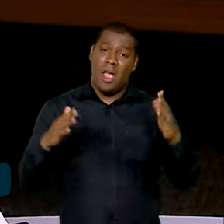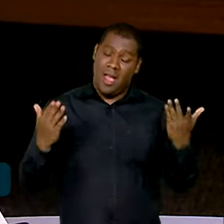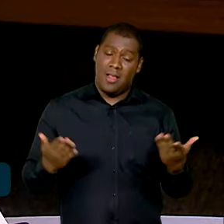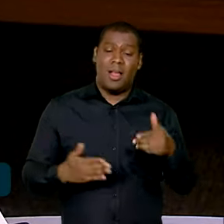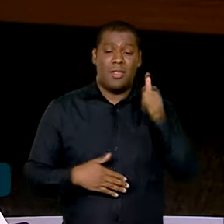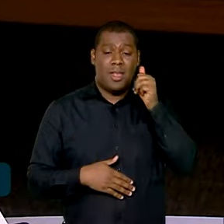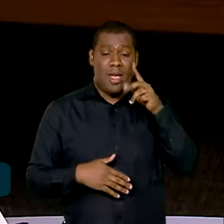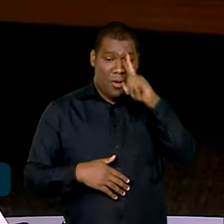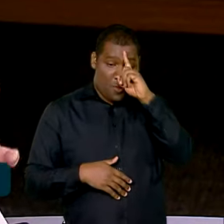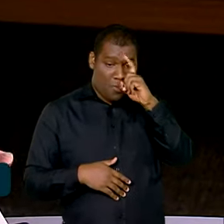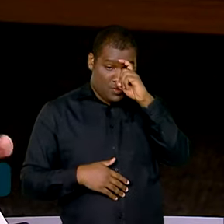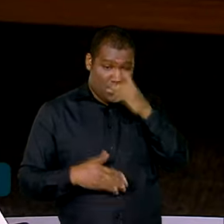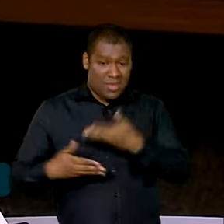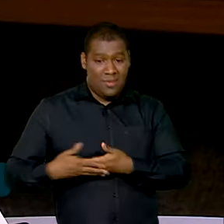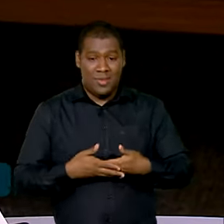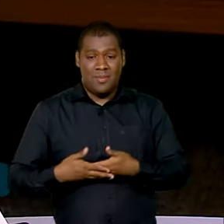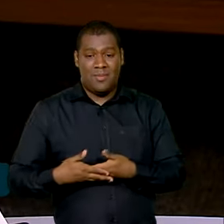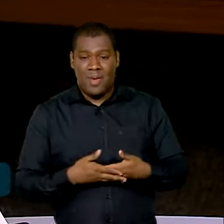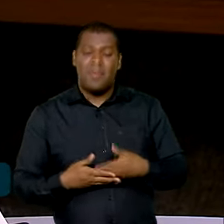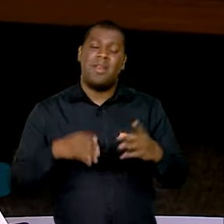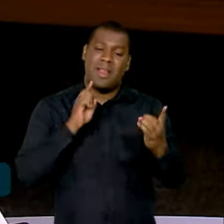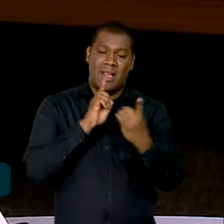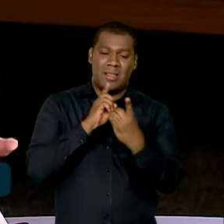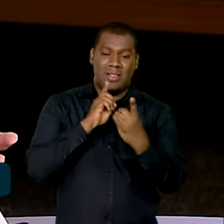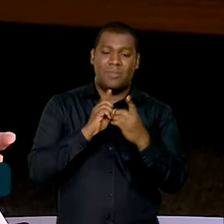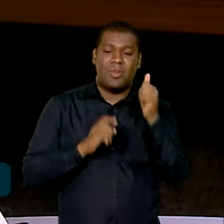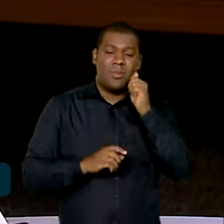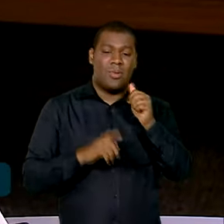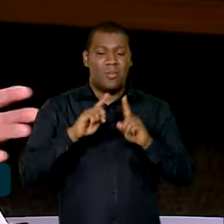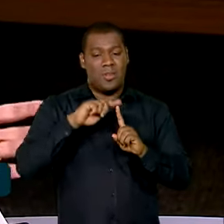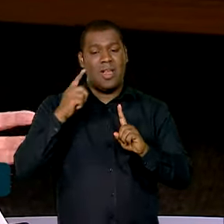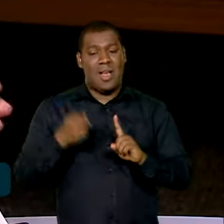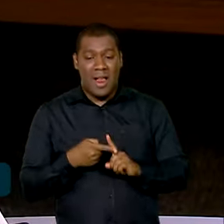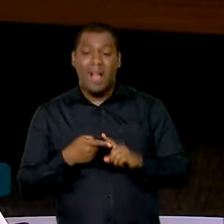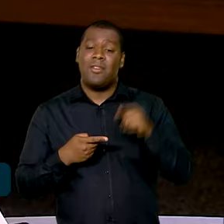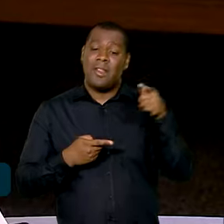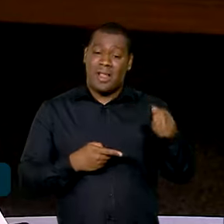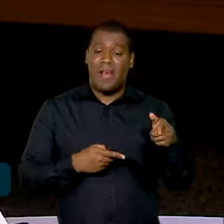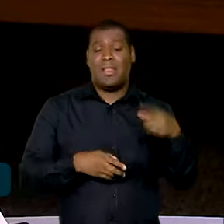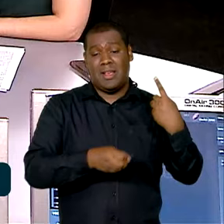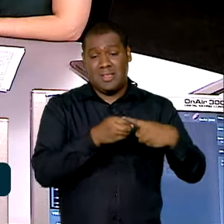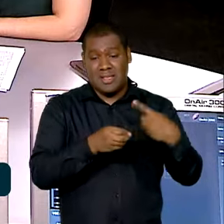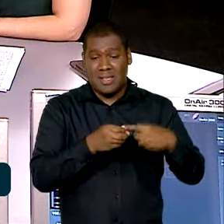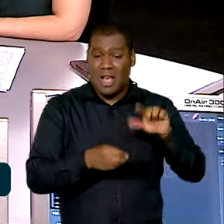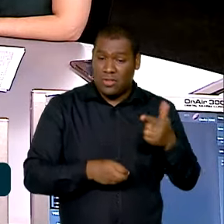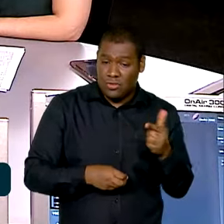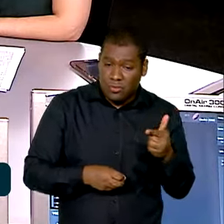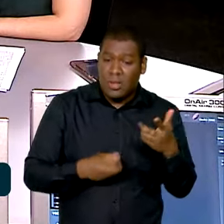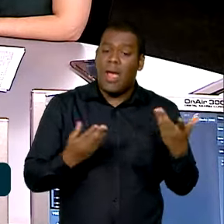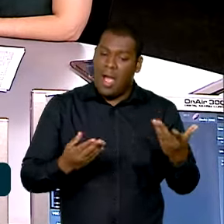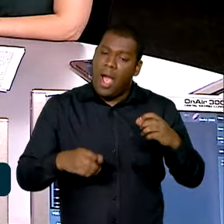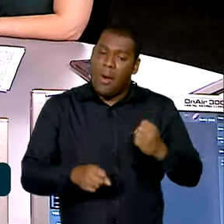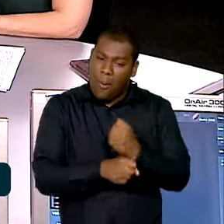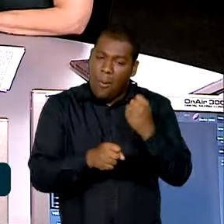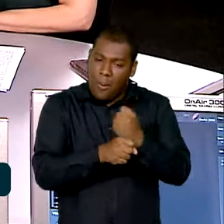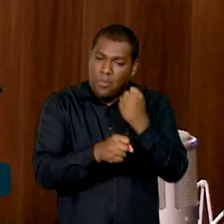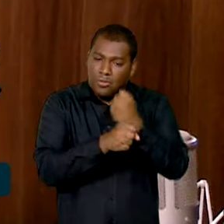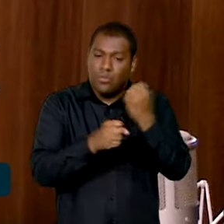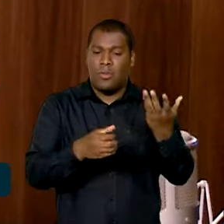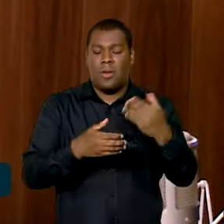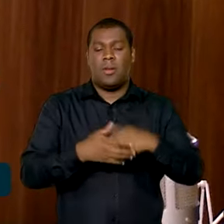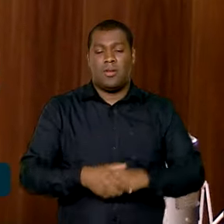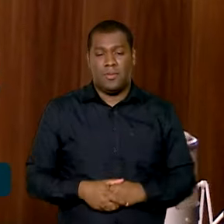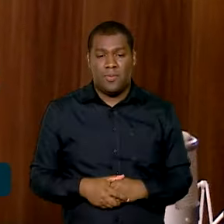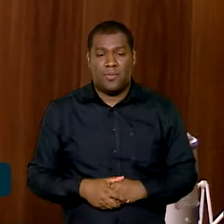parto naqueles vazios maiores, naquelas situações mais graves, já que não poderíamos atender a todos. O ministro informou ainda que tem